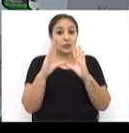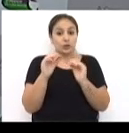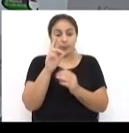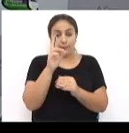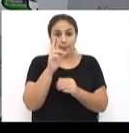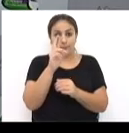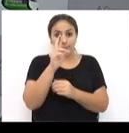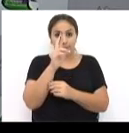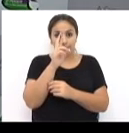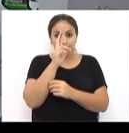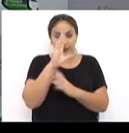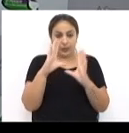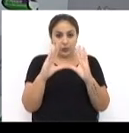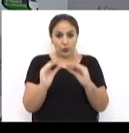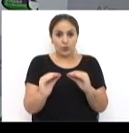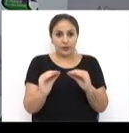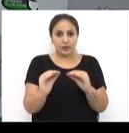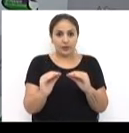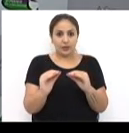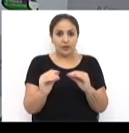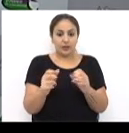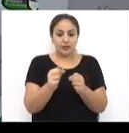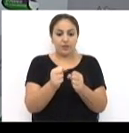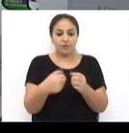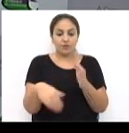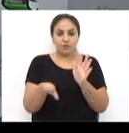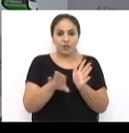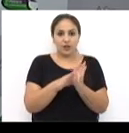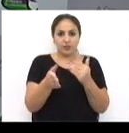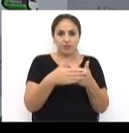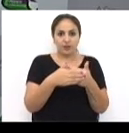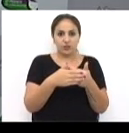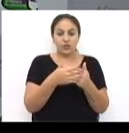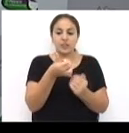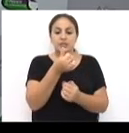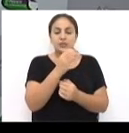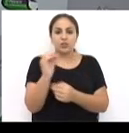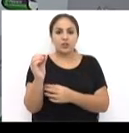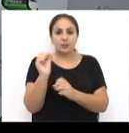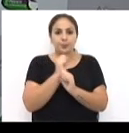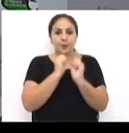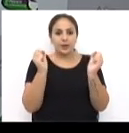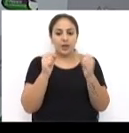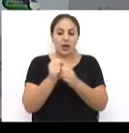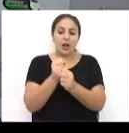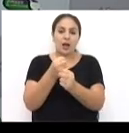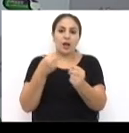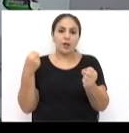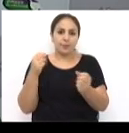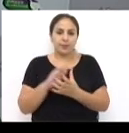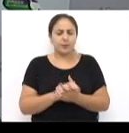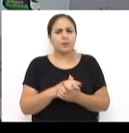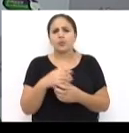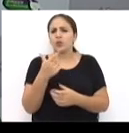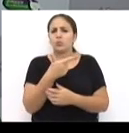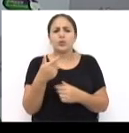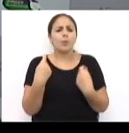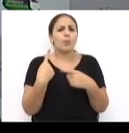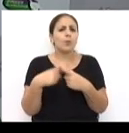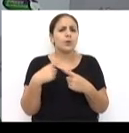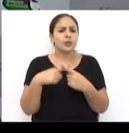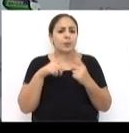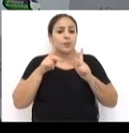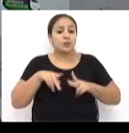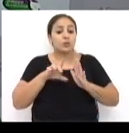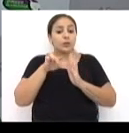à meia-noite e voltam a abrir às 6 horas da manhã. E eu não vejo motivo para as pessoas ficarem